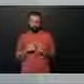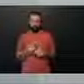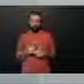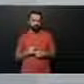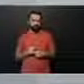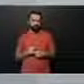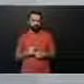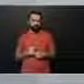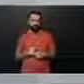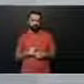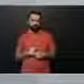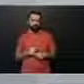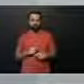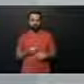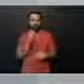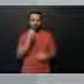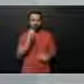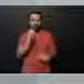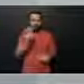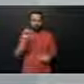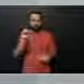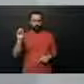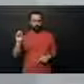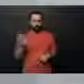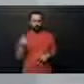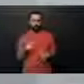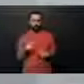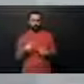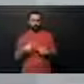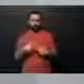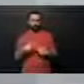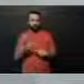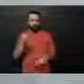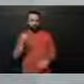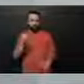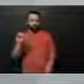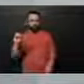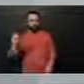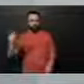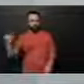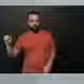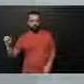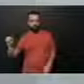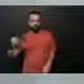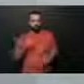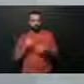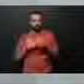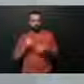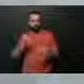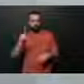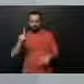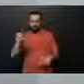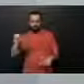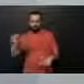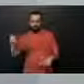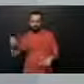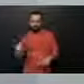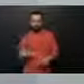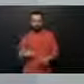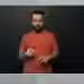vezes. 200 igual 100 mais 100. Então, vamos compor aqui no material dourado?